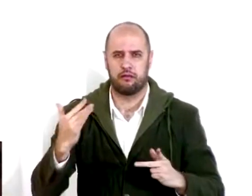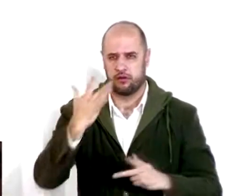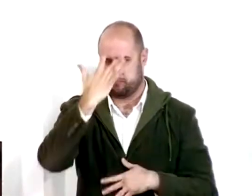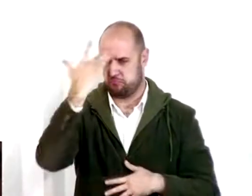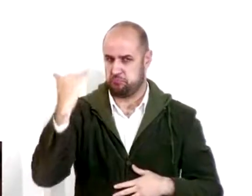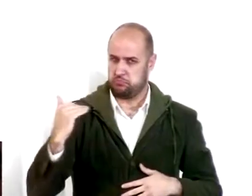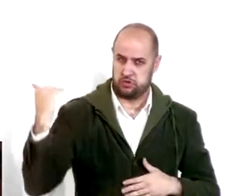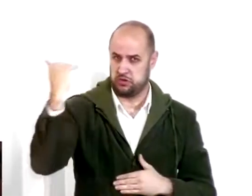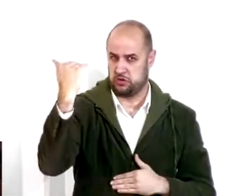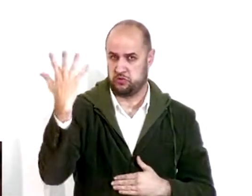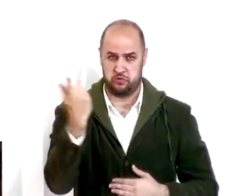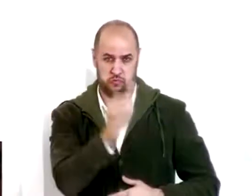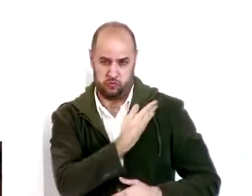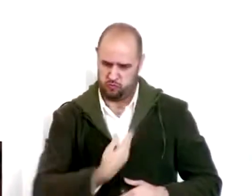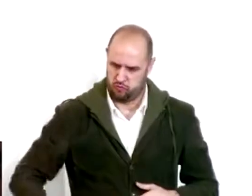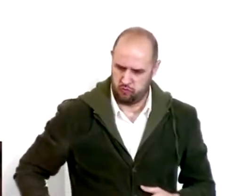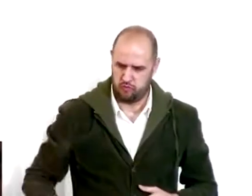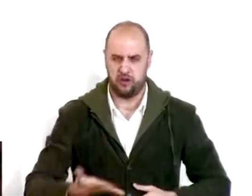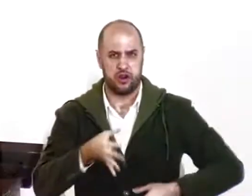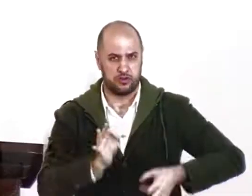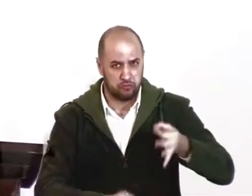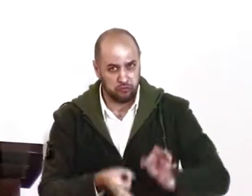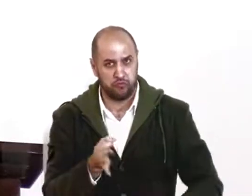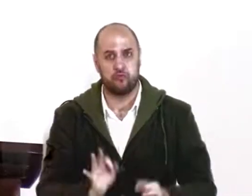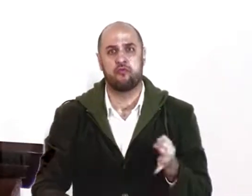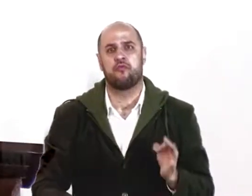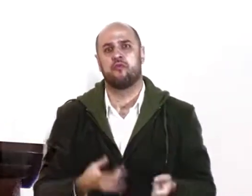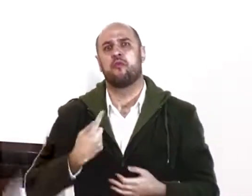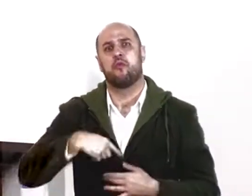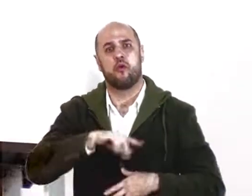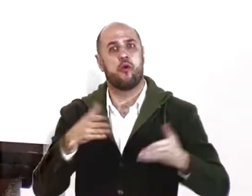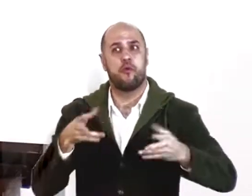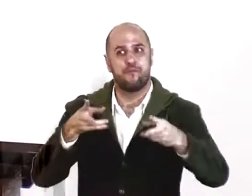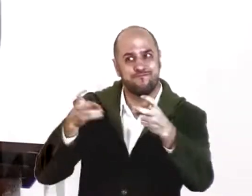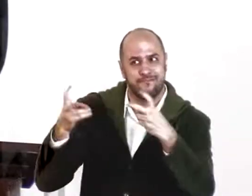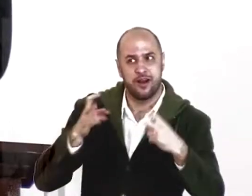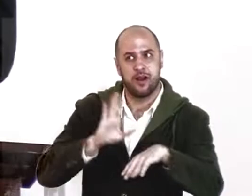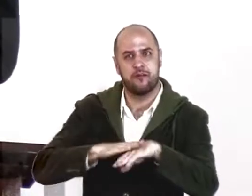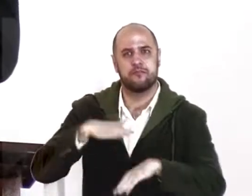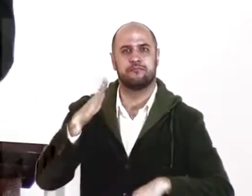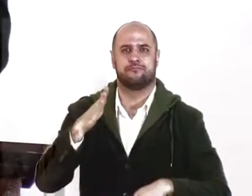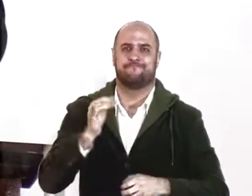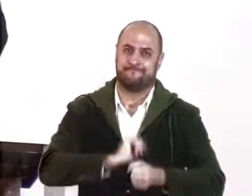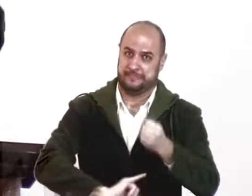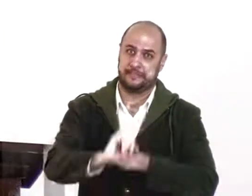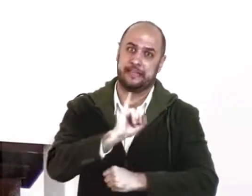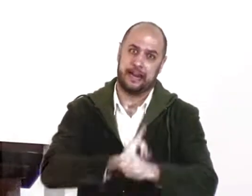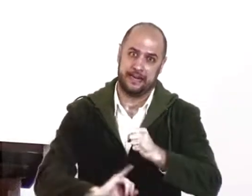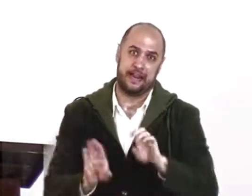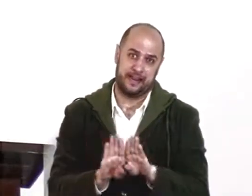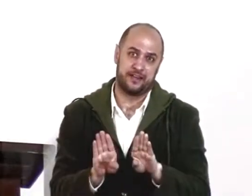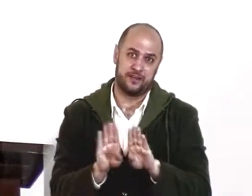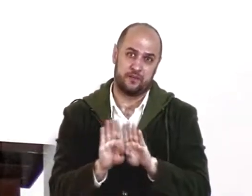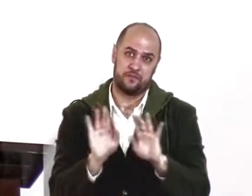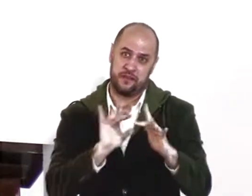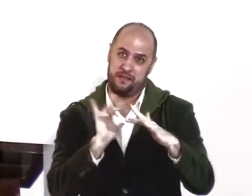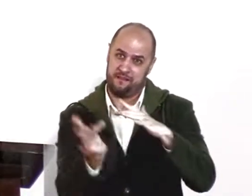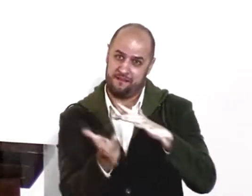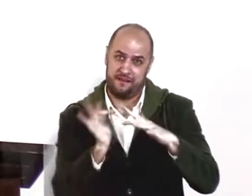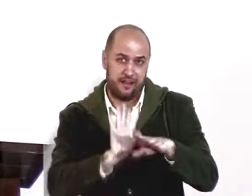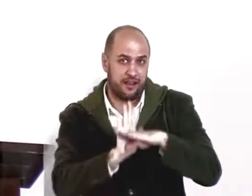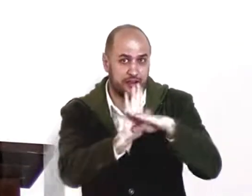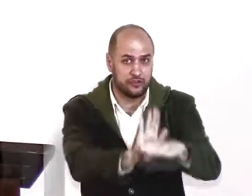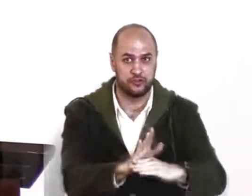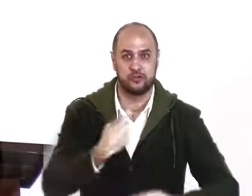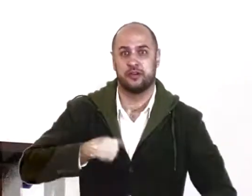autoridades, dos governantes, dos juízes. Talvez o fenômeno da internet, das redes sociais, faça com que